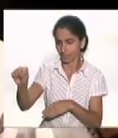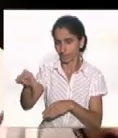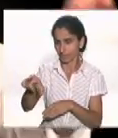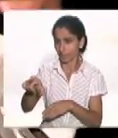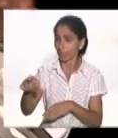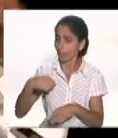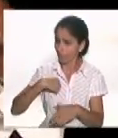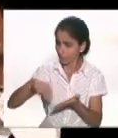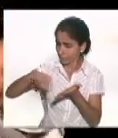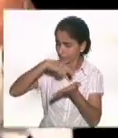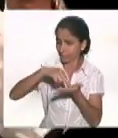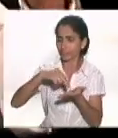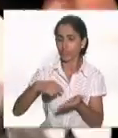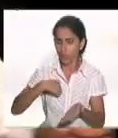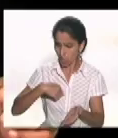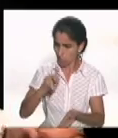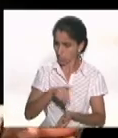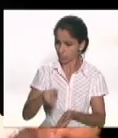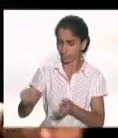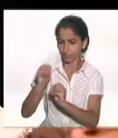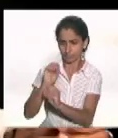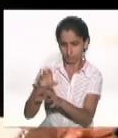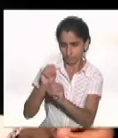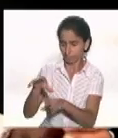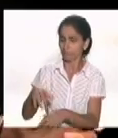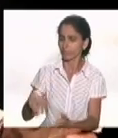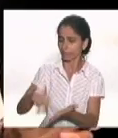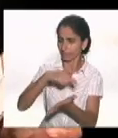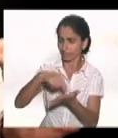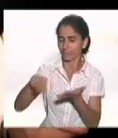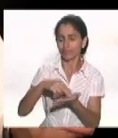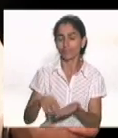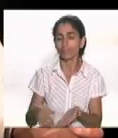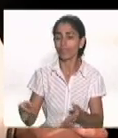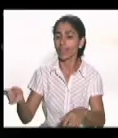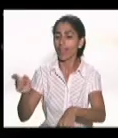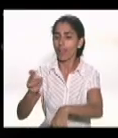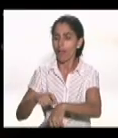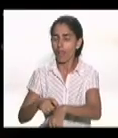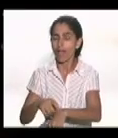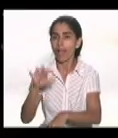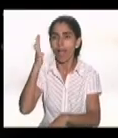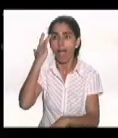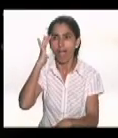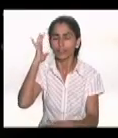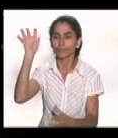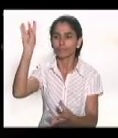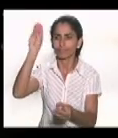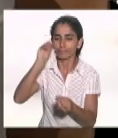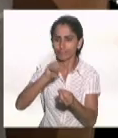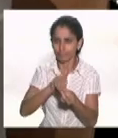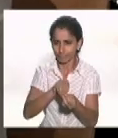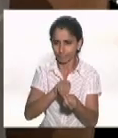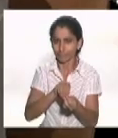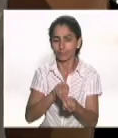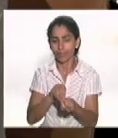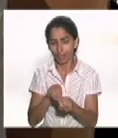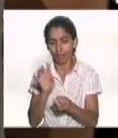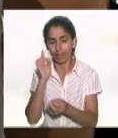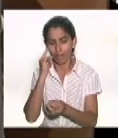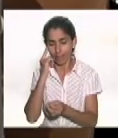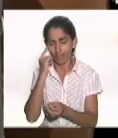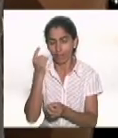apresentou ele como coreógrafo brasileiro, negão, e eu todo mundo. Ou seja, nesse momento, eu acho que ele